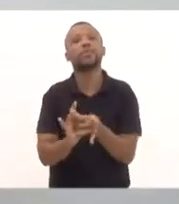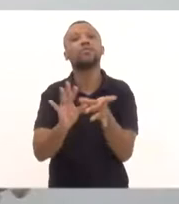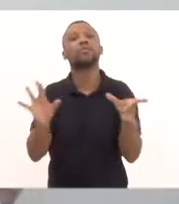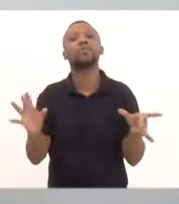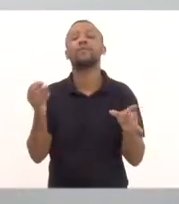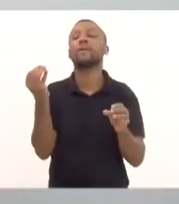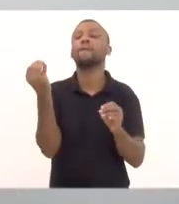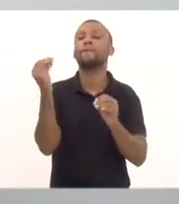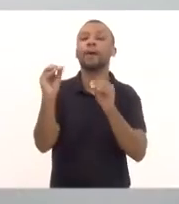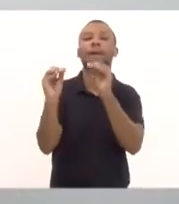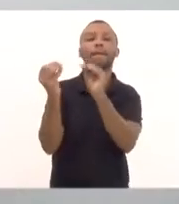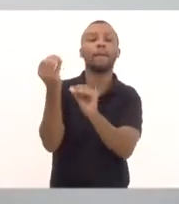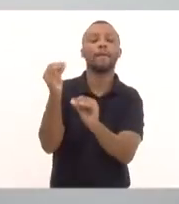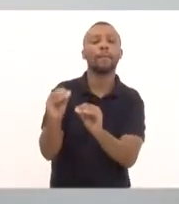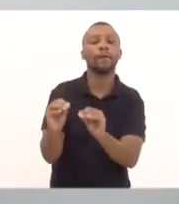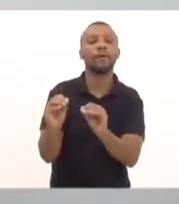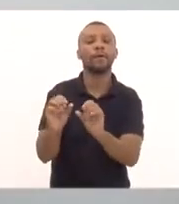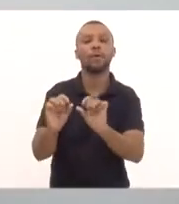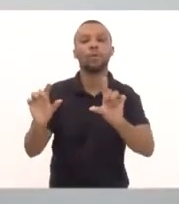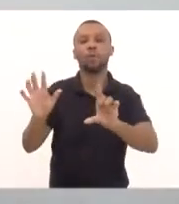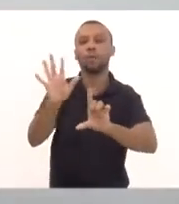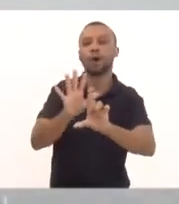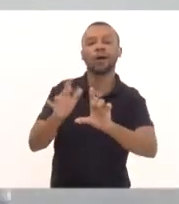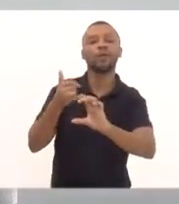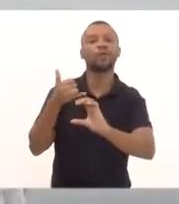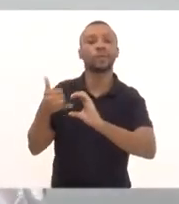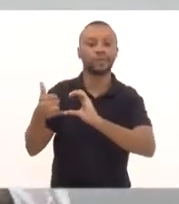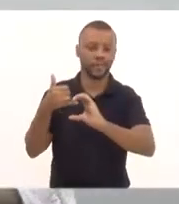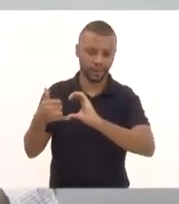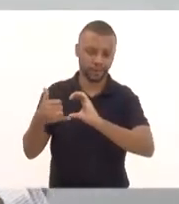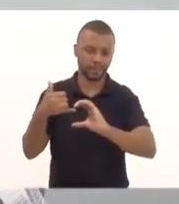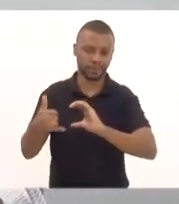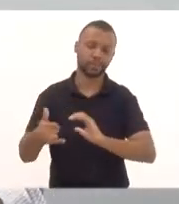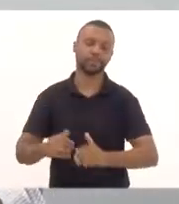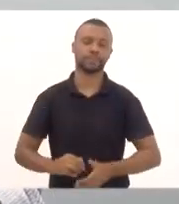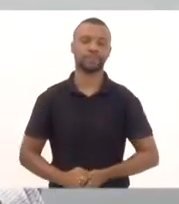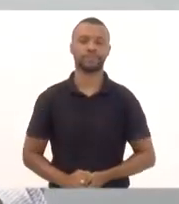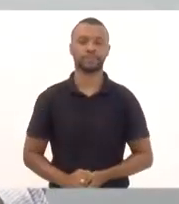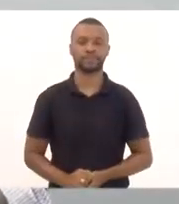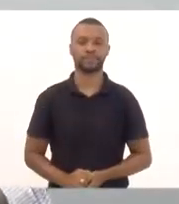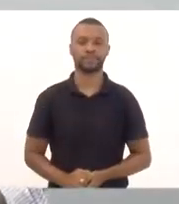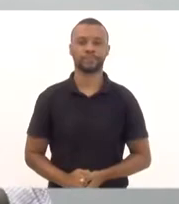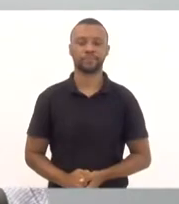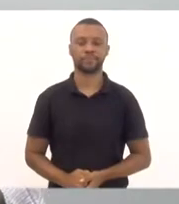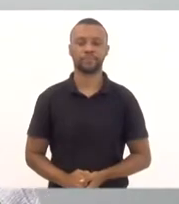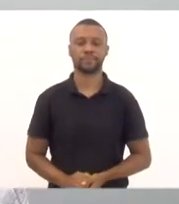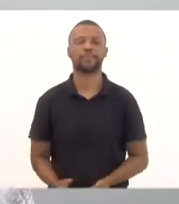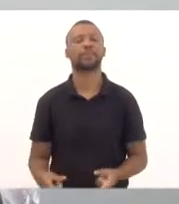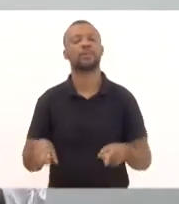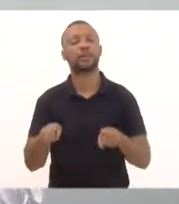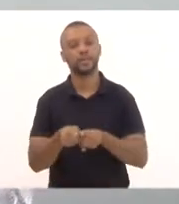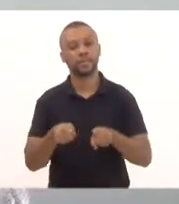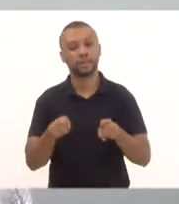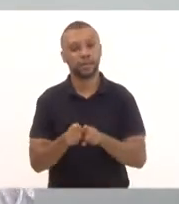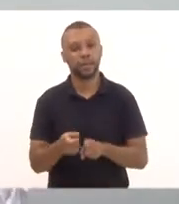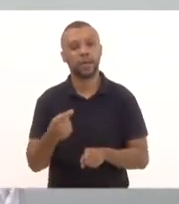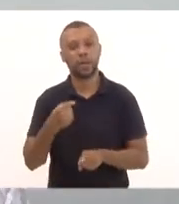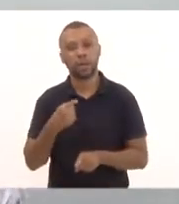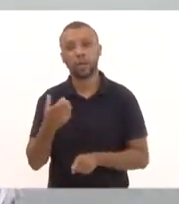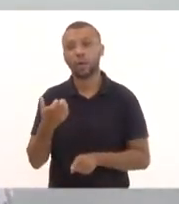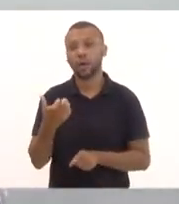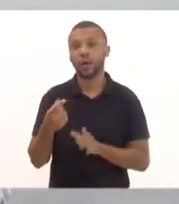através do WhatsApp eu trago também